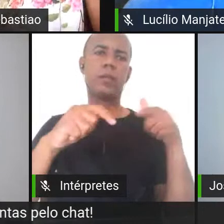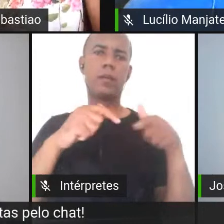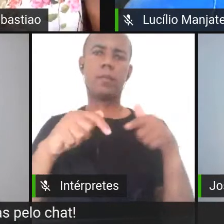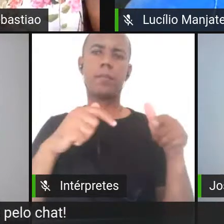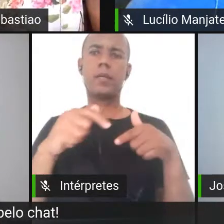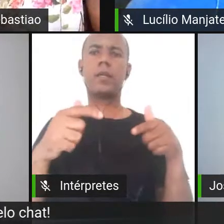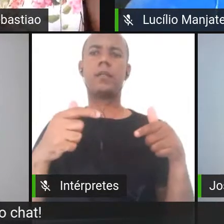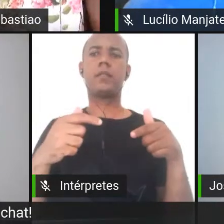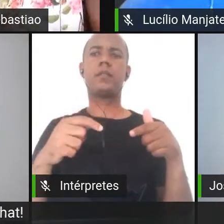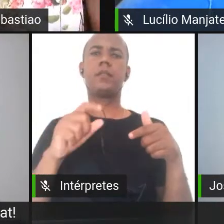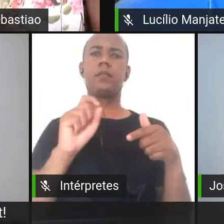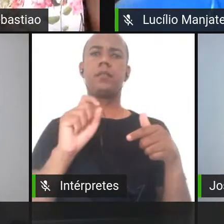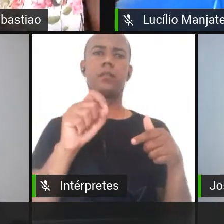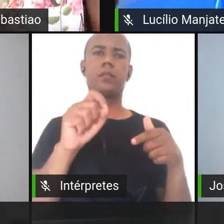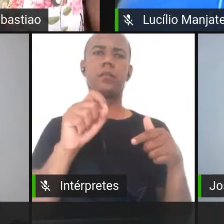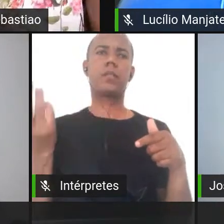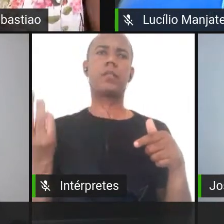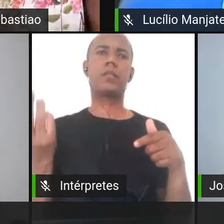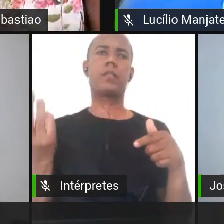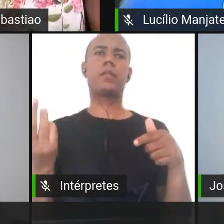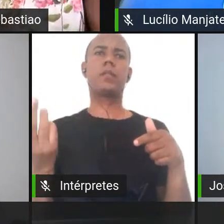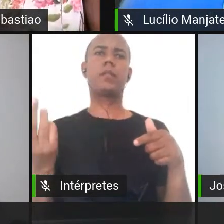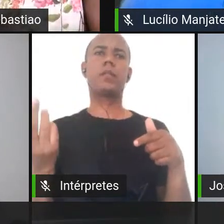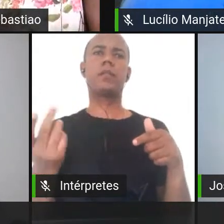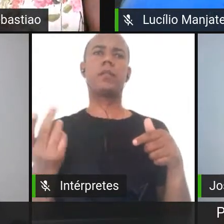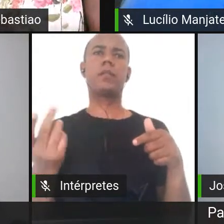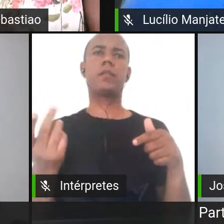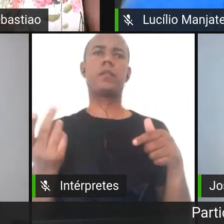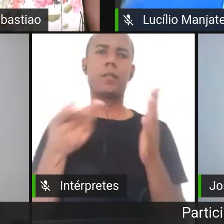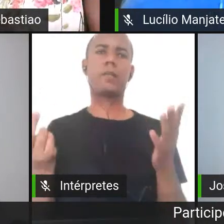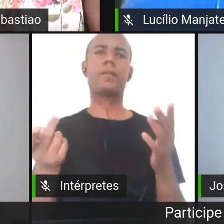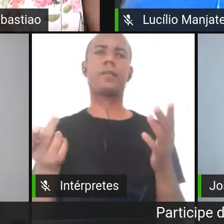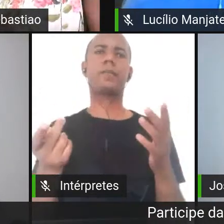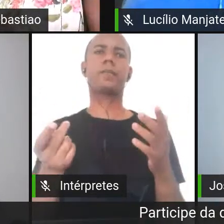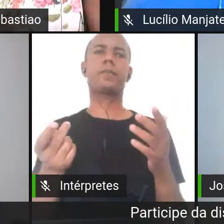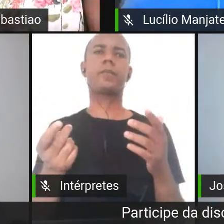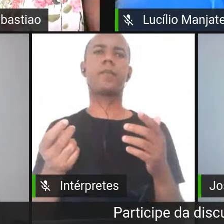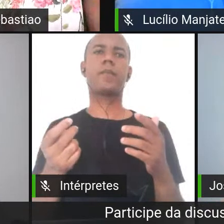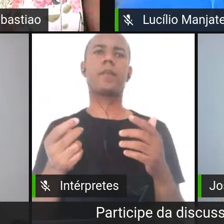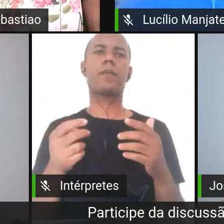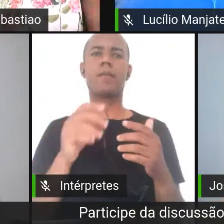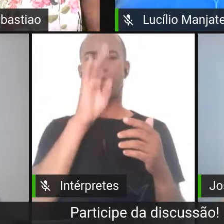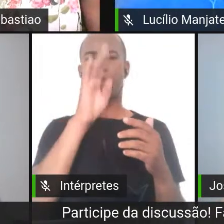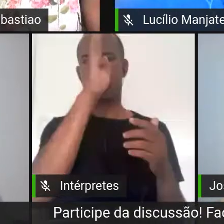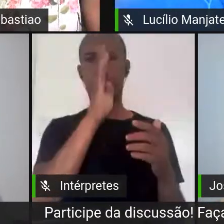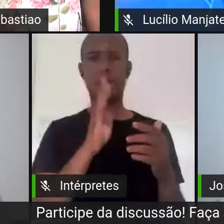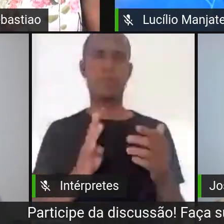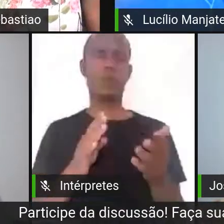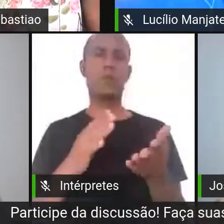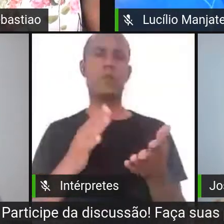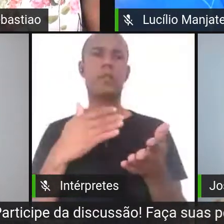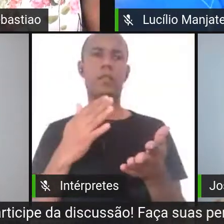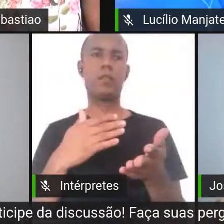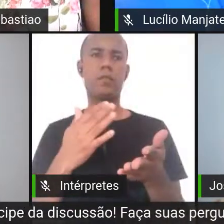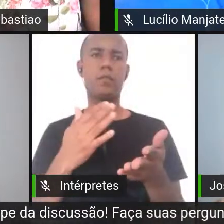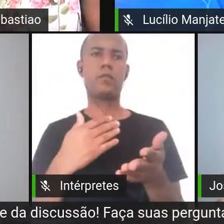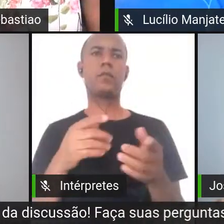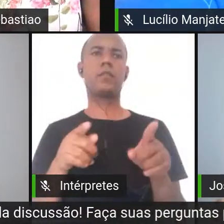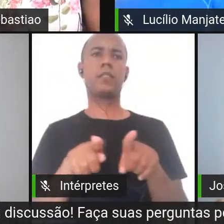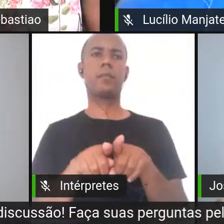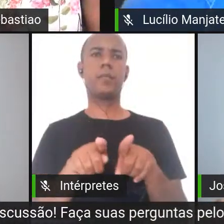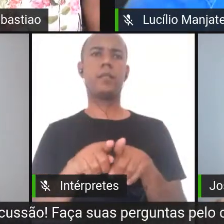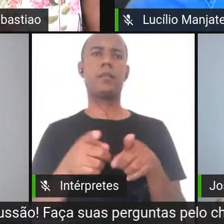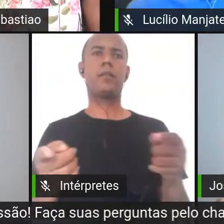iriam nunca à estante e à prateleira buscar esses livros. Provocando, nós estamos a produzir